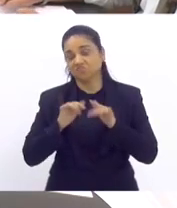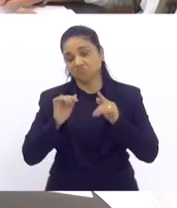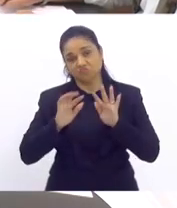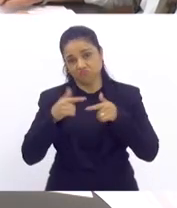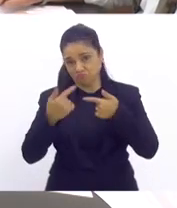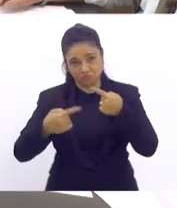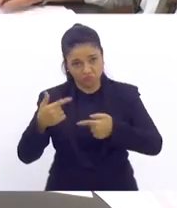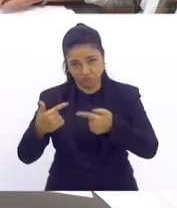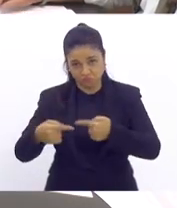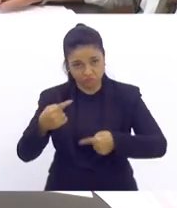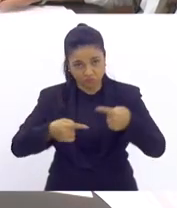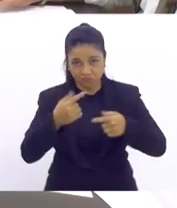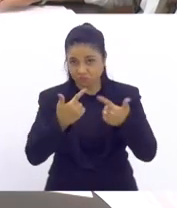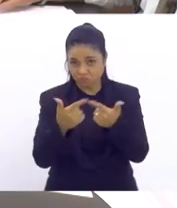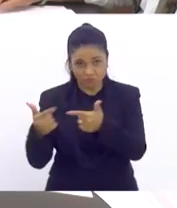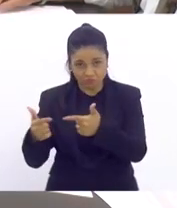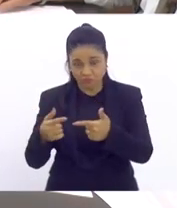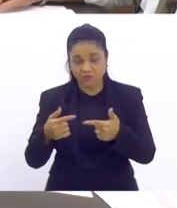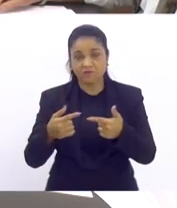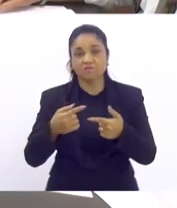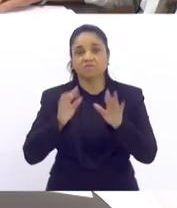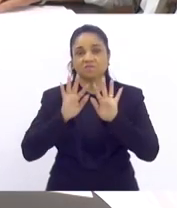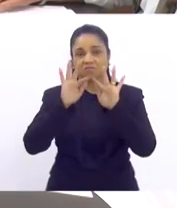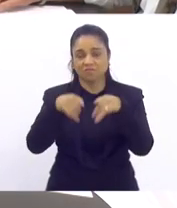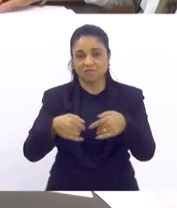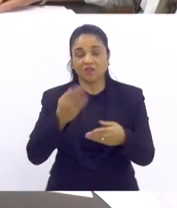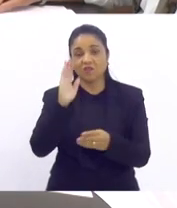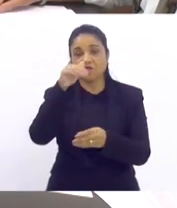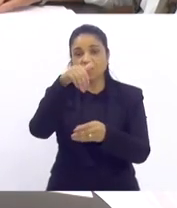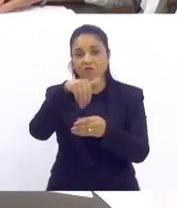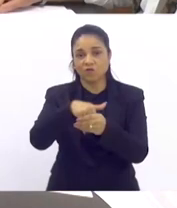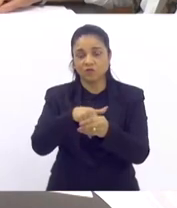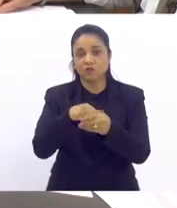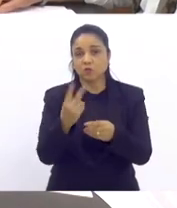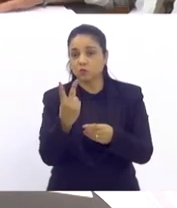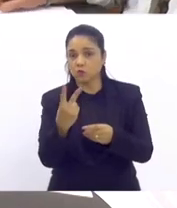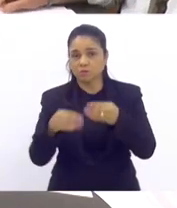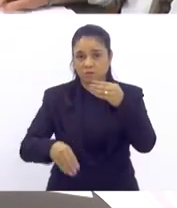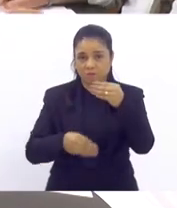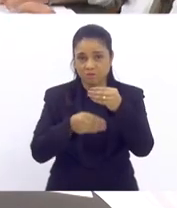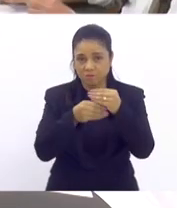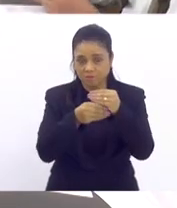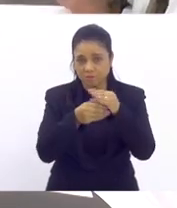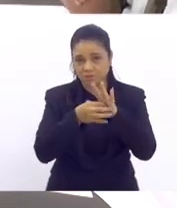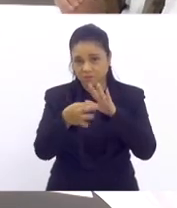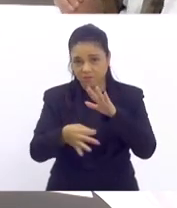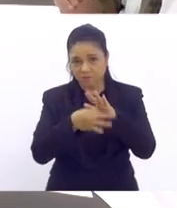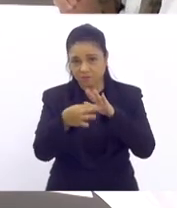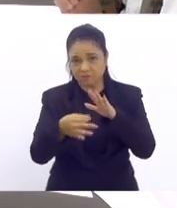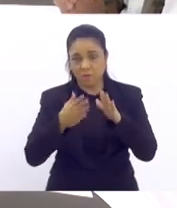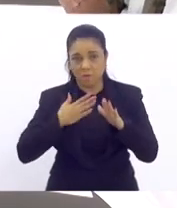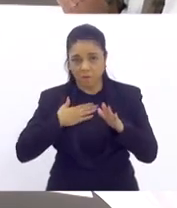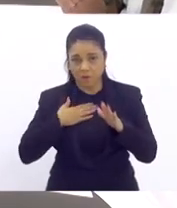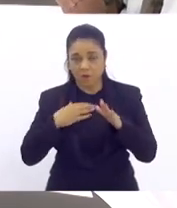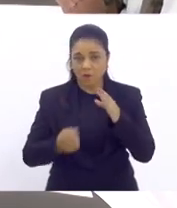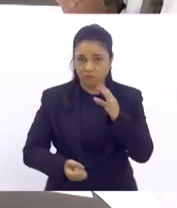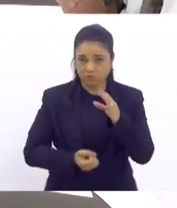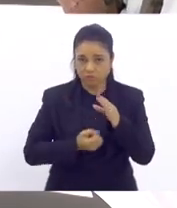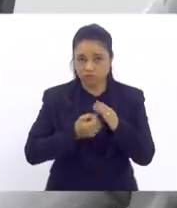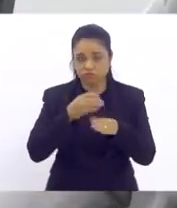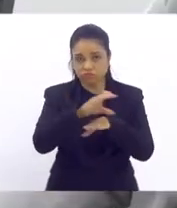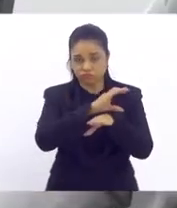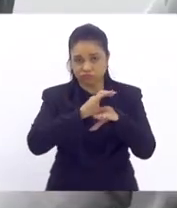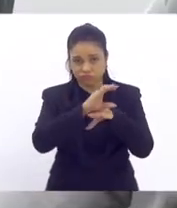havendo Quem Queira discutir encerrado a discussão em votação os dois pareceres o parecer original de minha autoria pela constitucionalidade